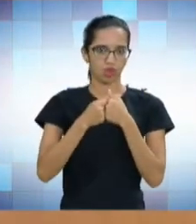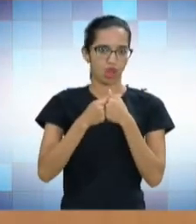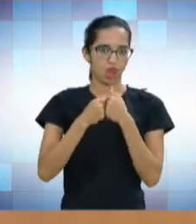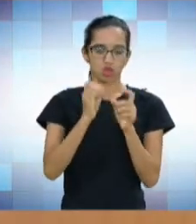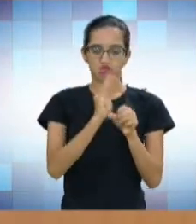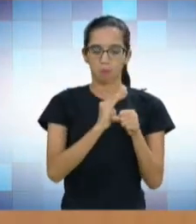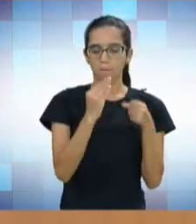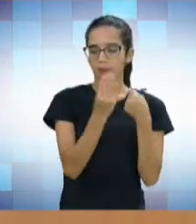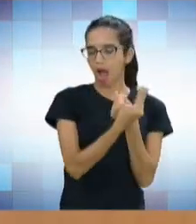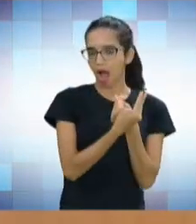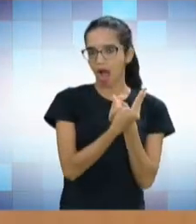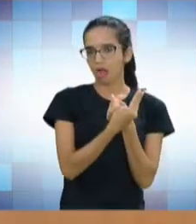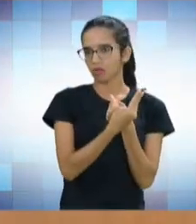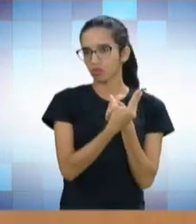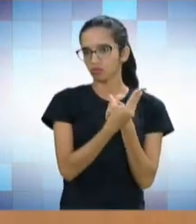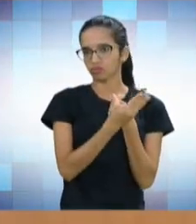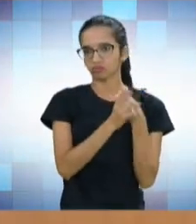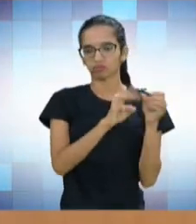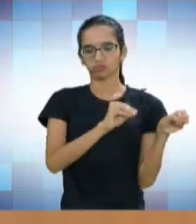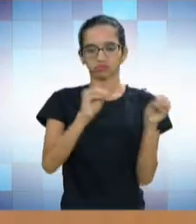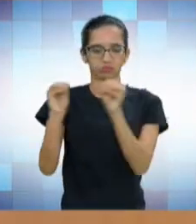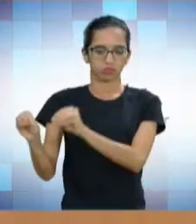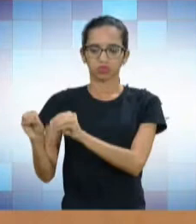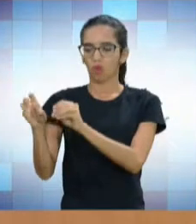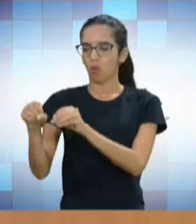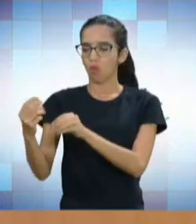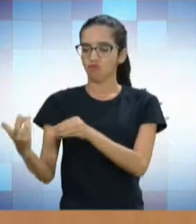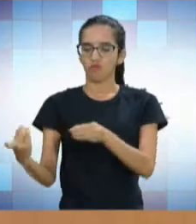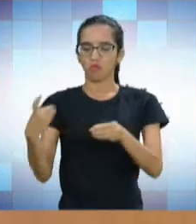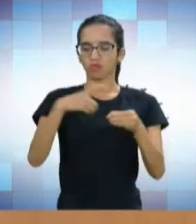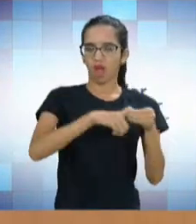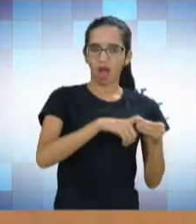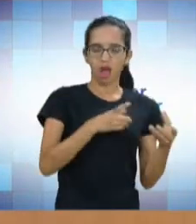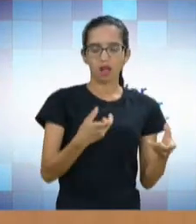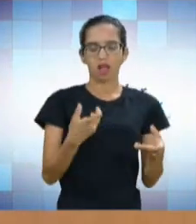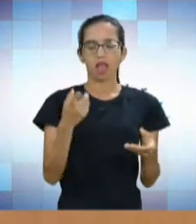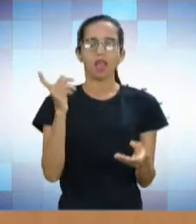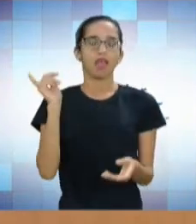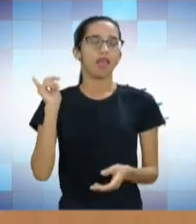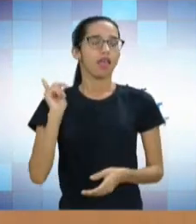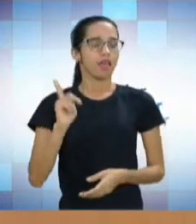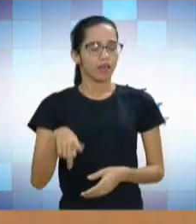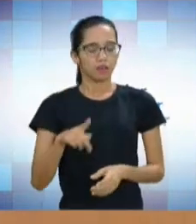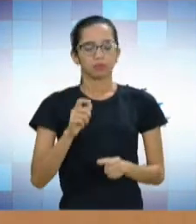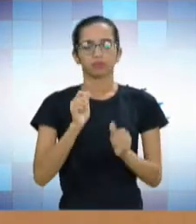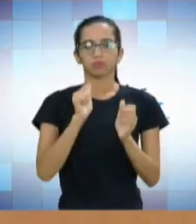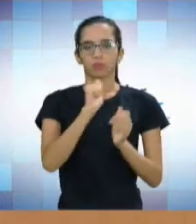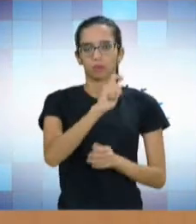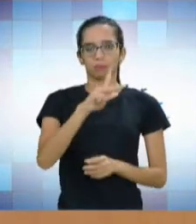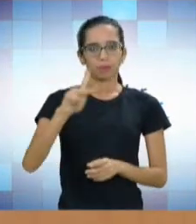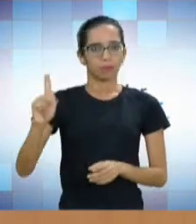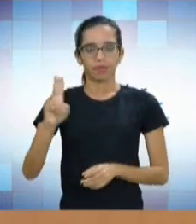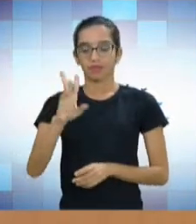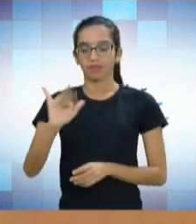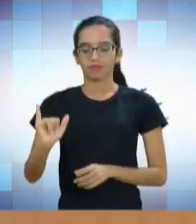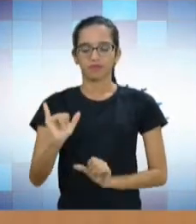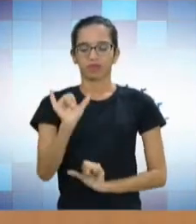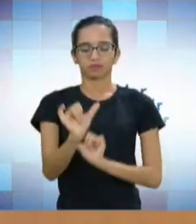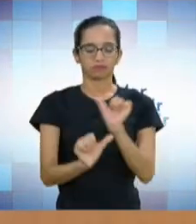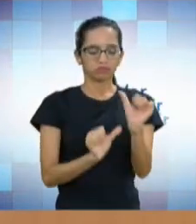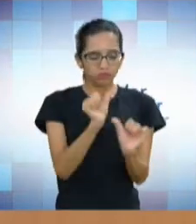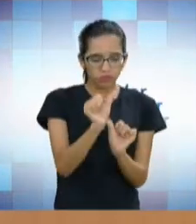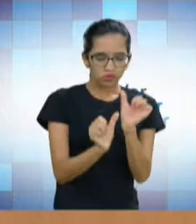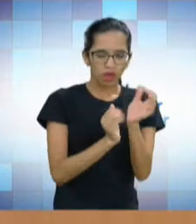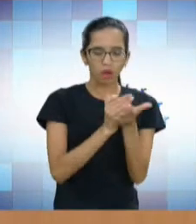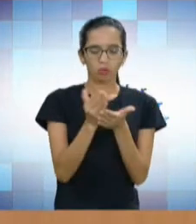vim do seu bairro como para retornar o seu bairro então o aplicativo que está sendo desenvolvido e vai ser implantado estava